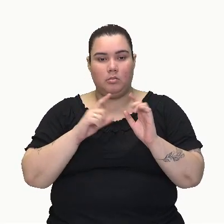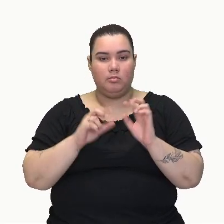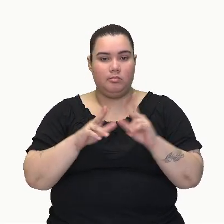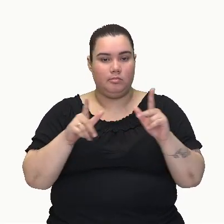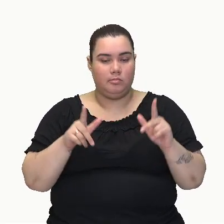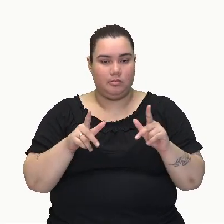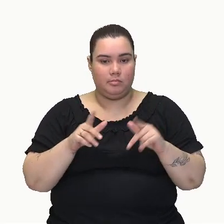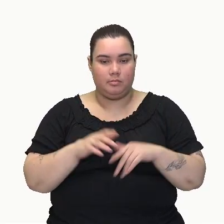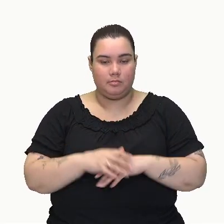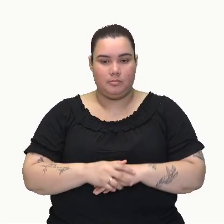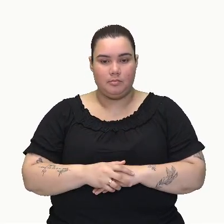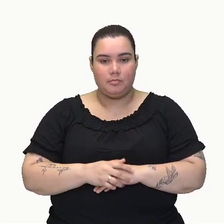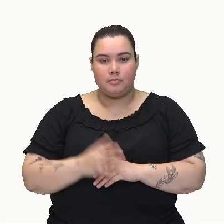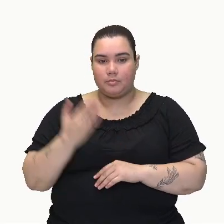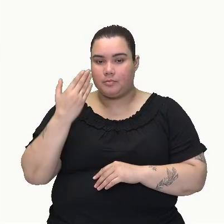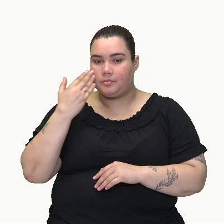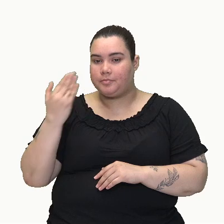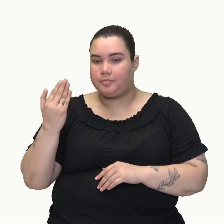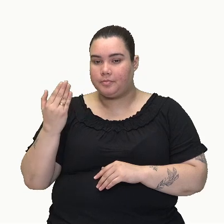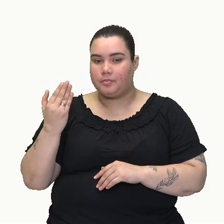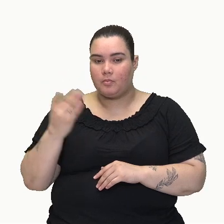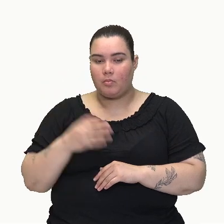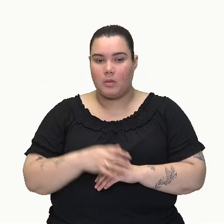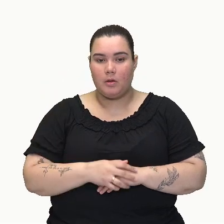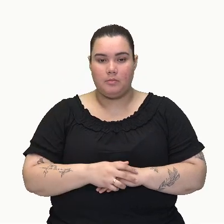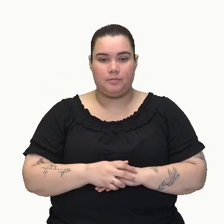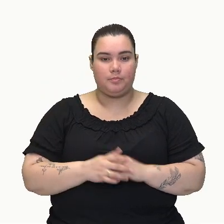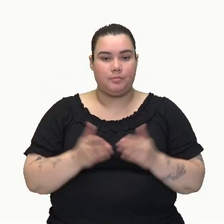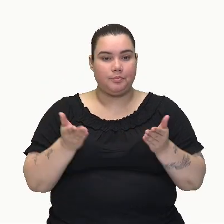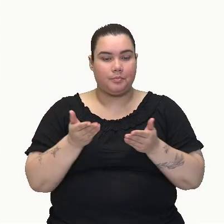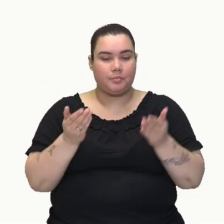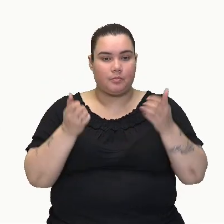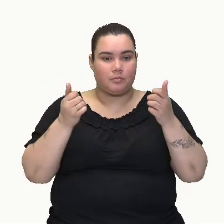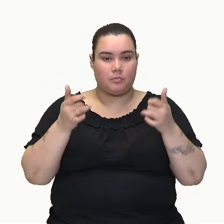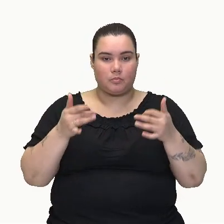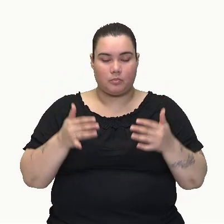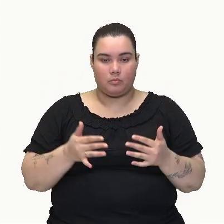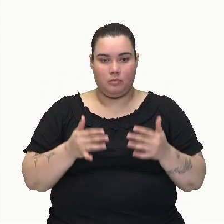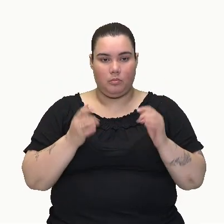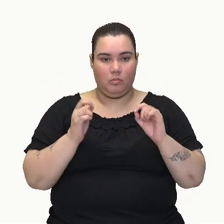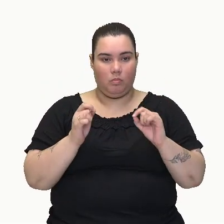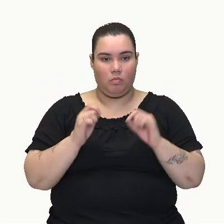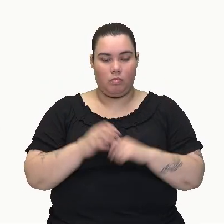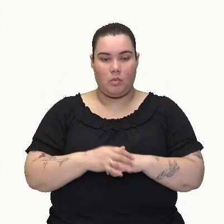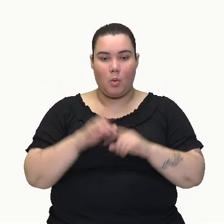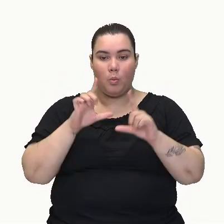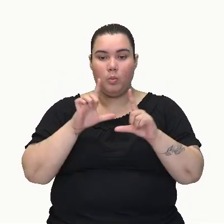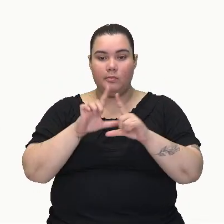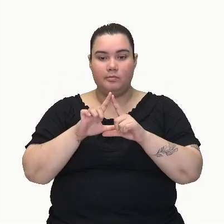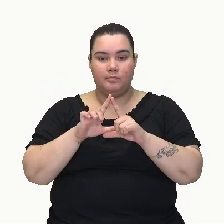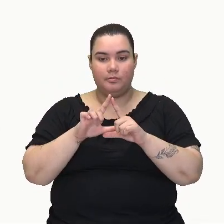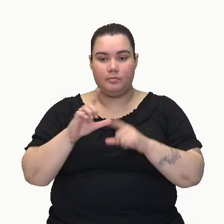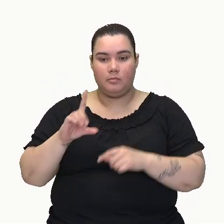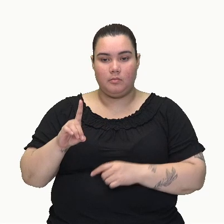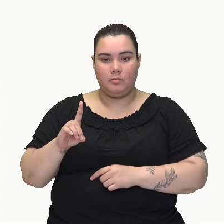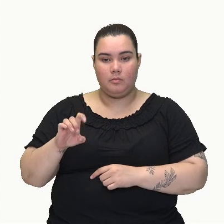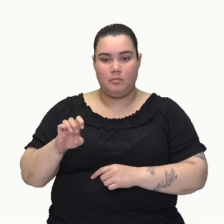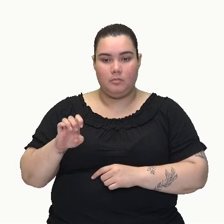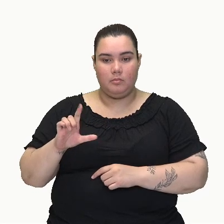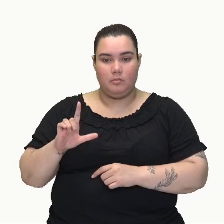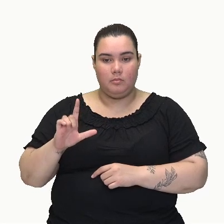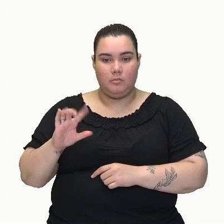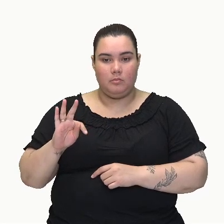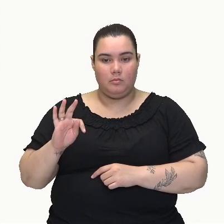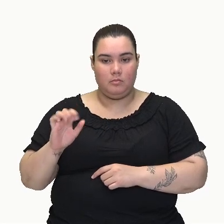dessa regrinha. Veja, agora nós vamos falar aqui sobre esse delta, tá? Veja,